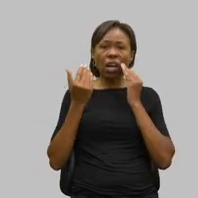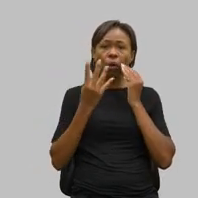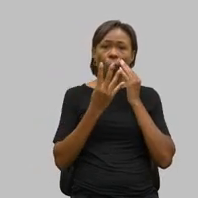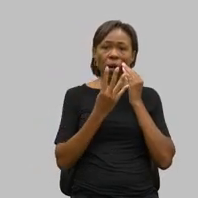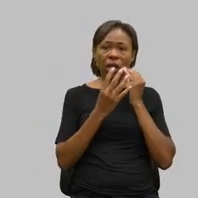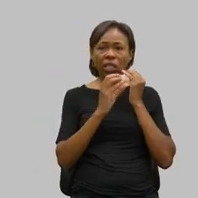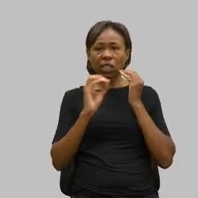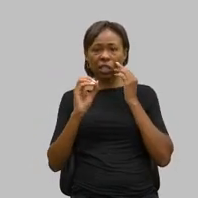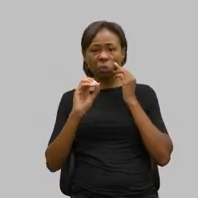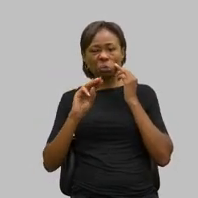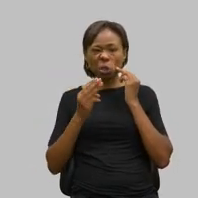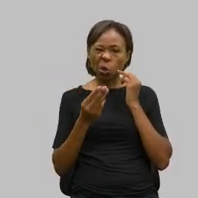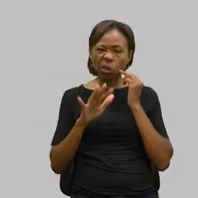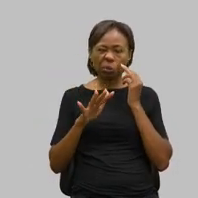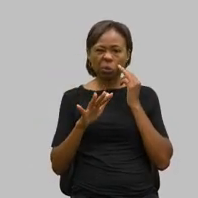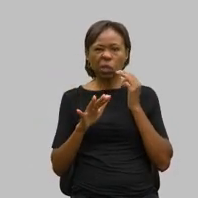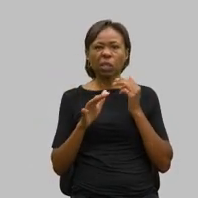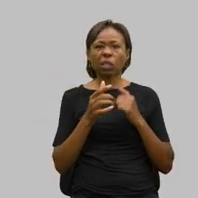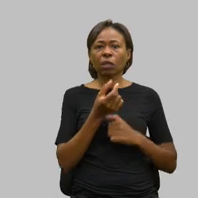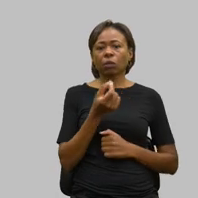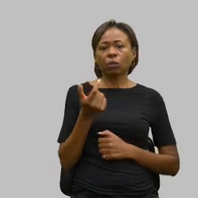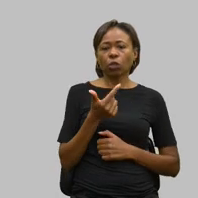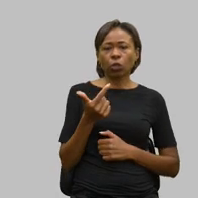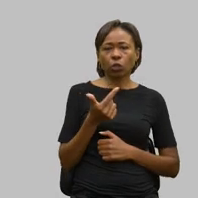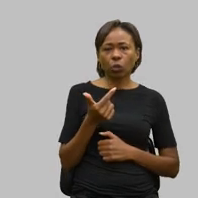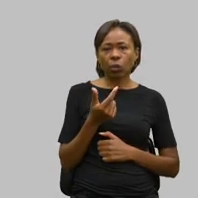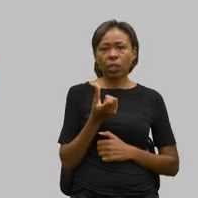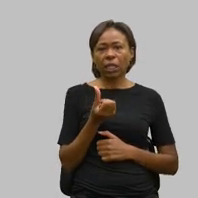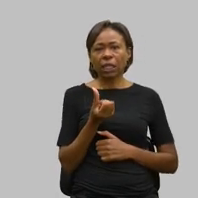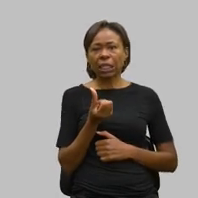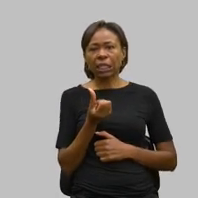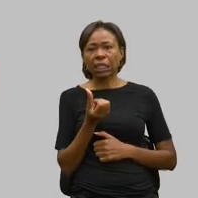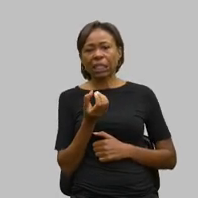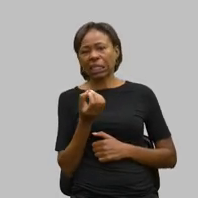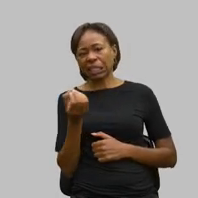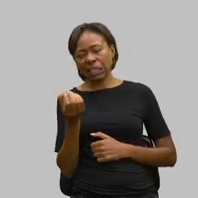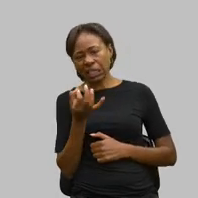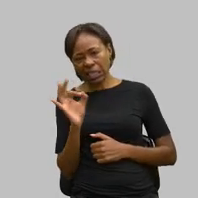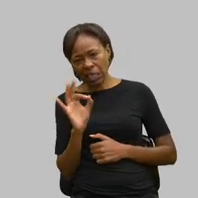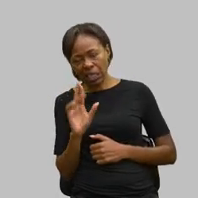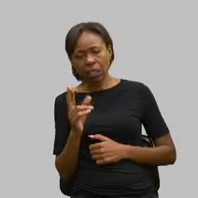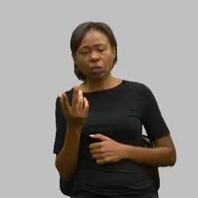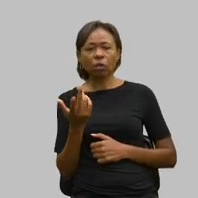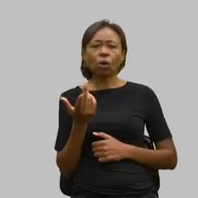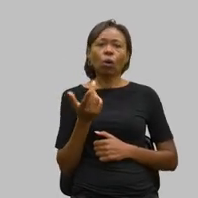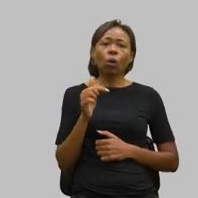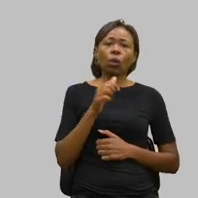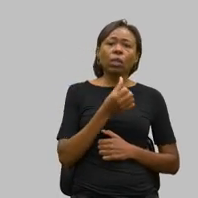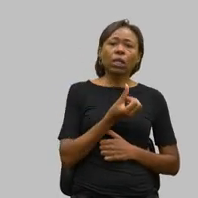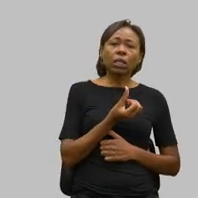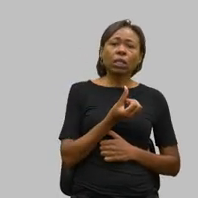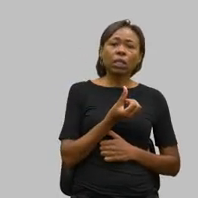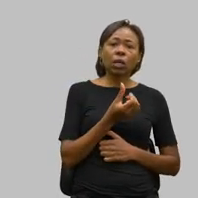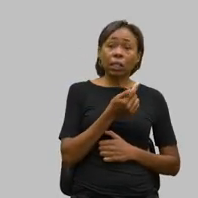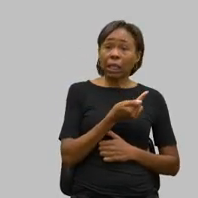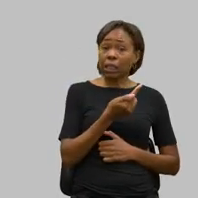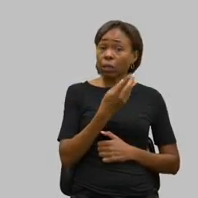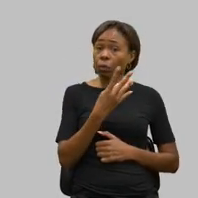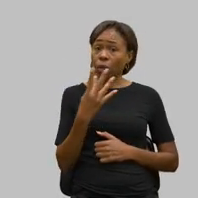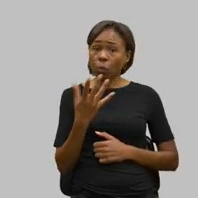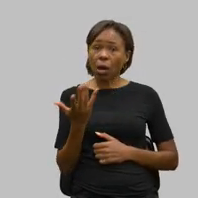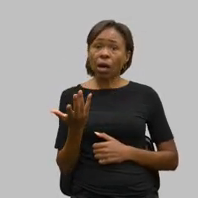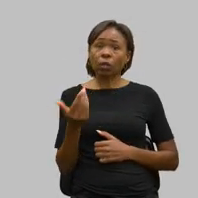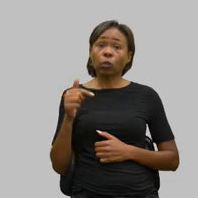quase 605, 660, 23 740, e este ano, mais uma vez, iremos pagar com uma novidade.